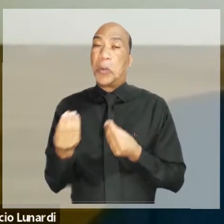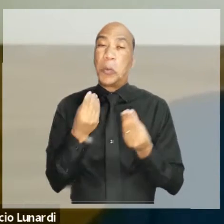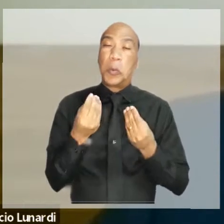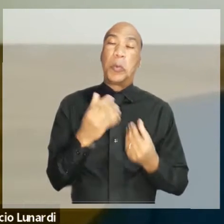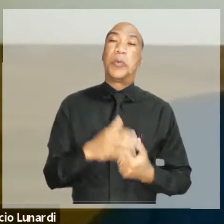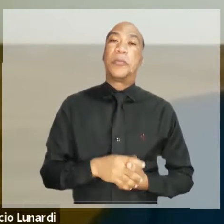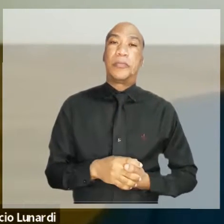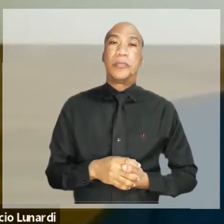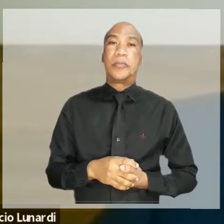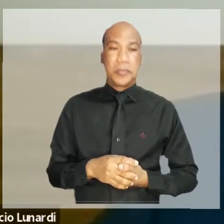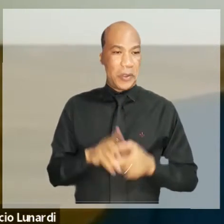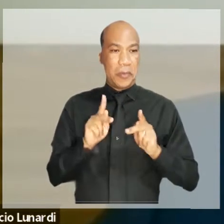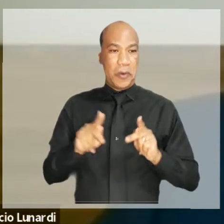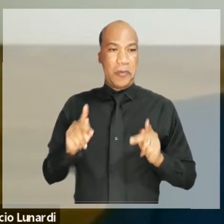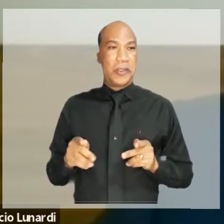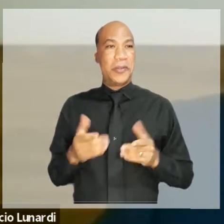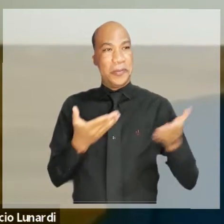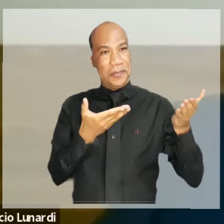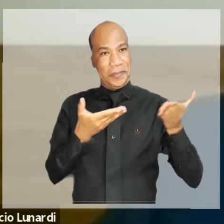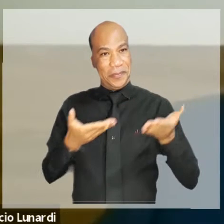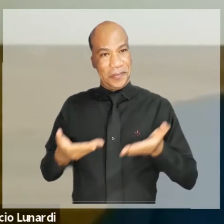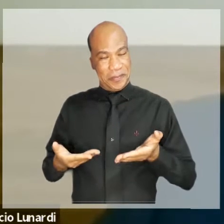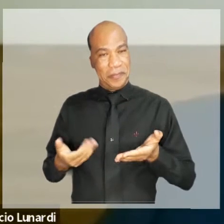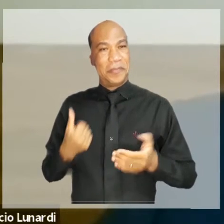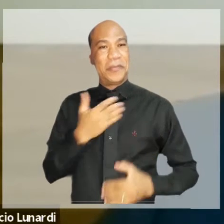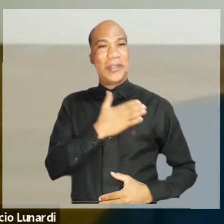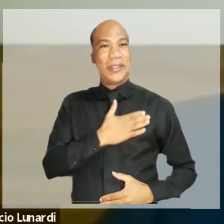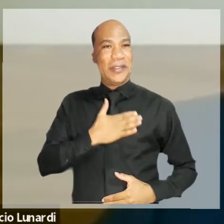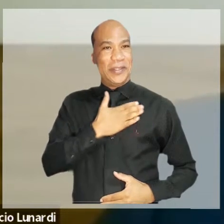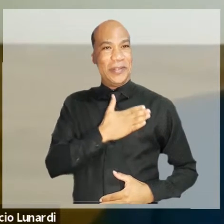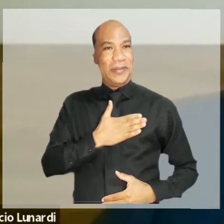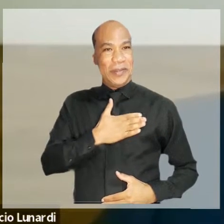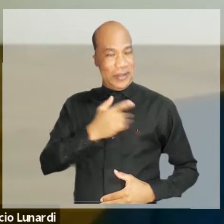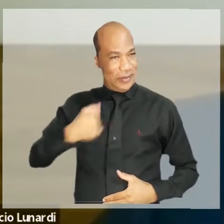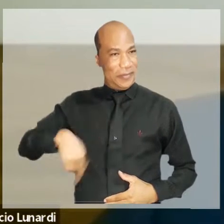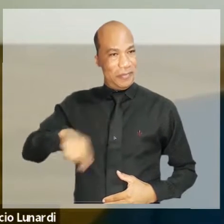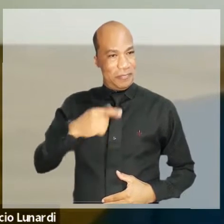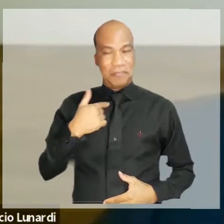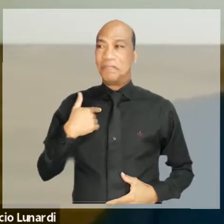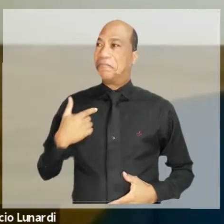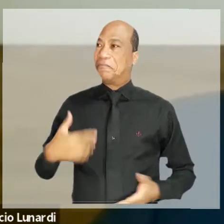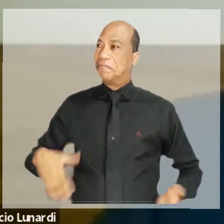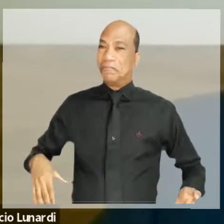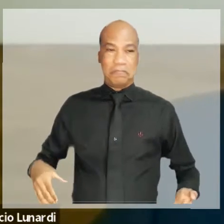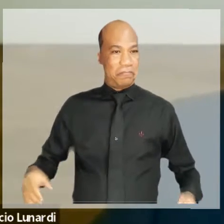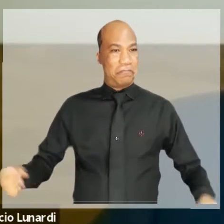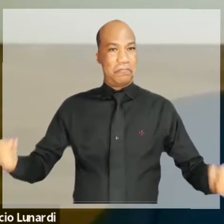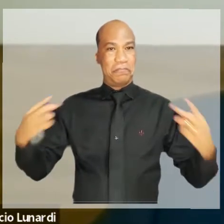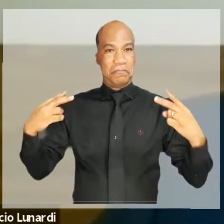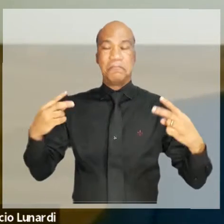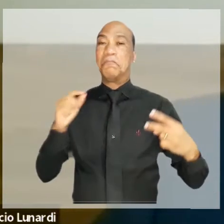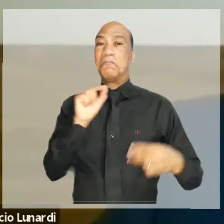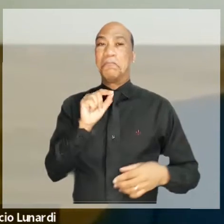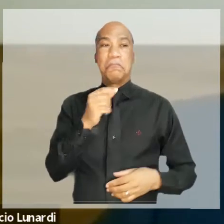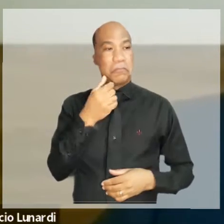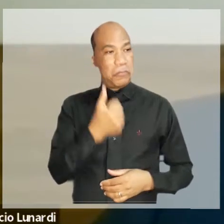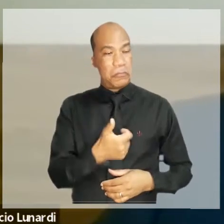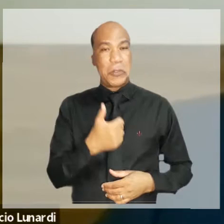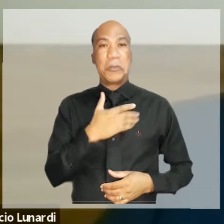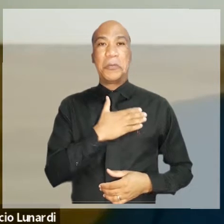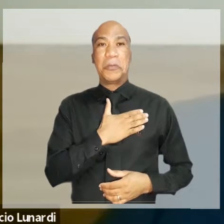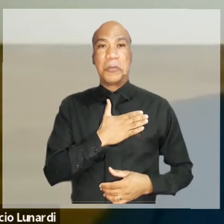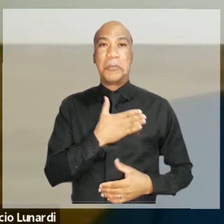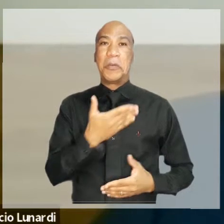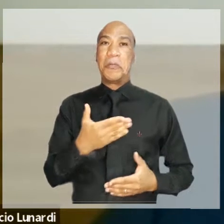Então, professor Ronaldo Lemos, seja muito bem-vindo, é um prazer, uma honra enorme estarmos aqui, né, com você, que certamente